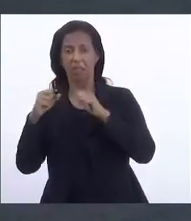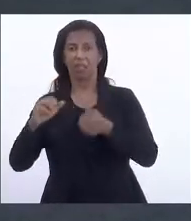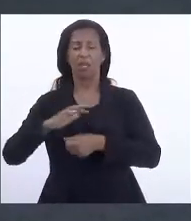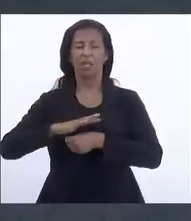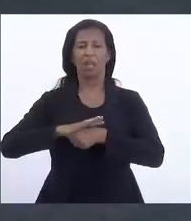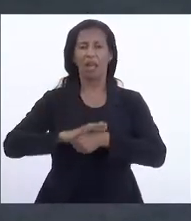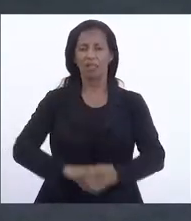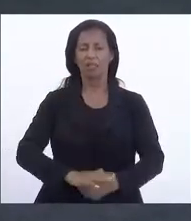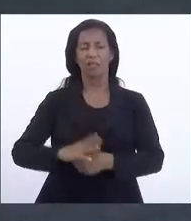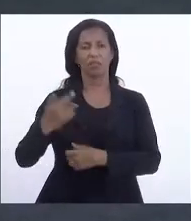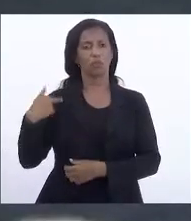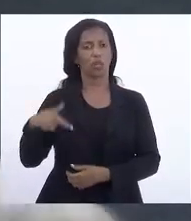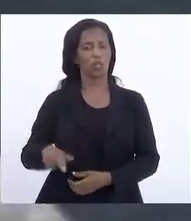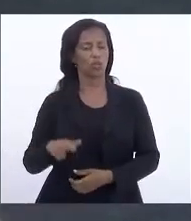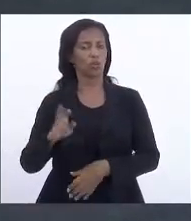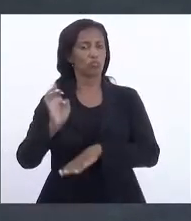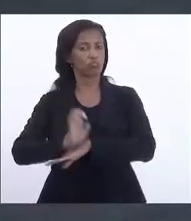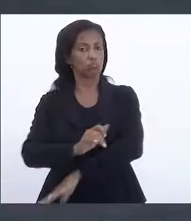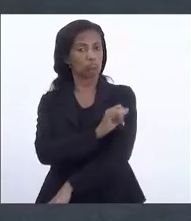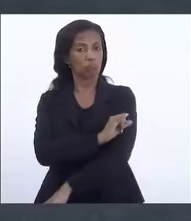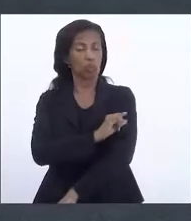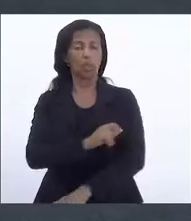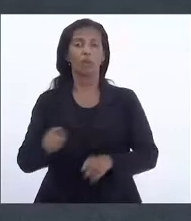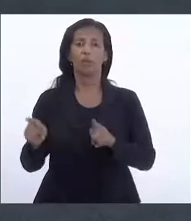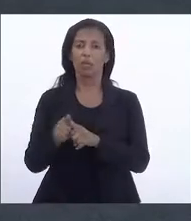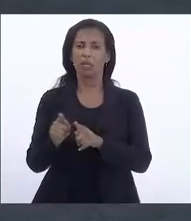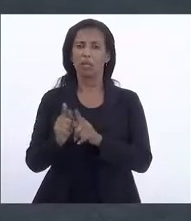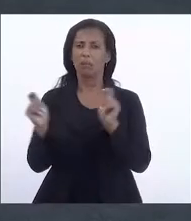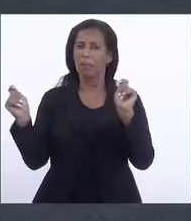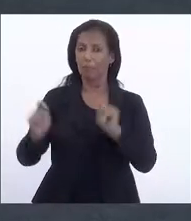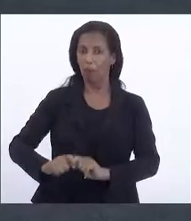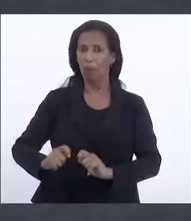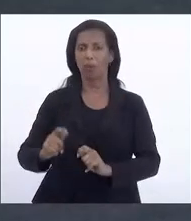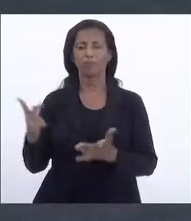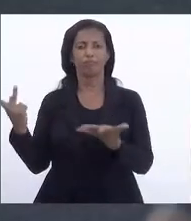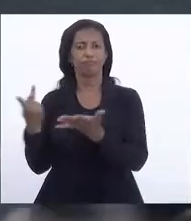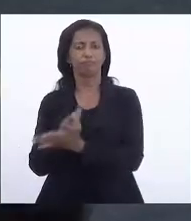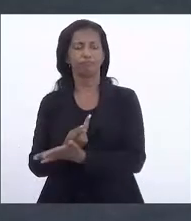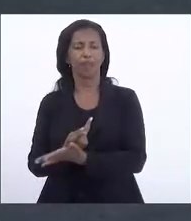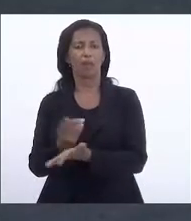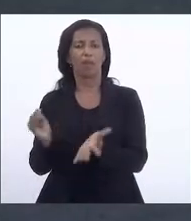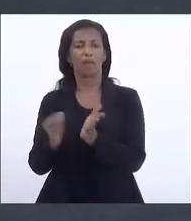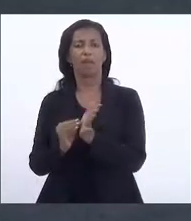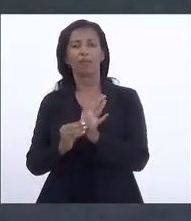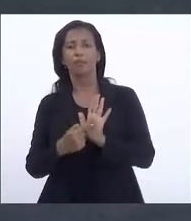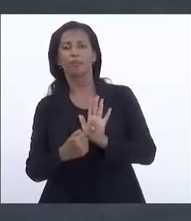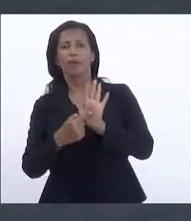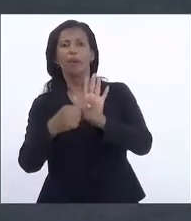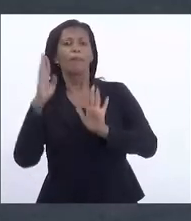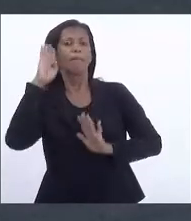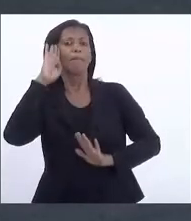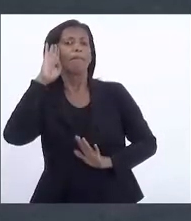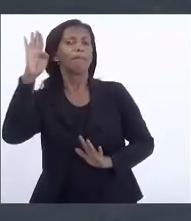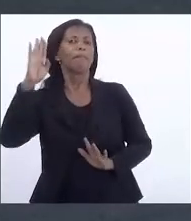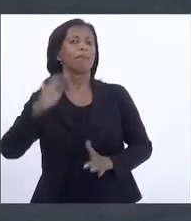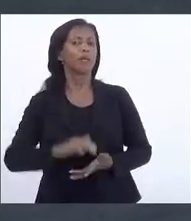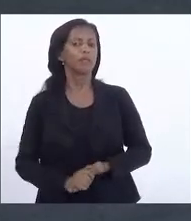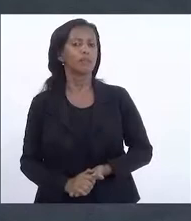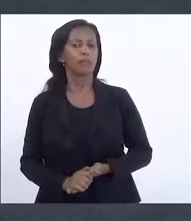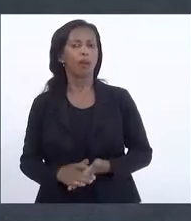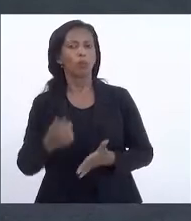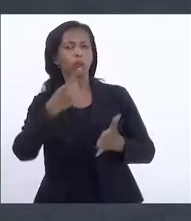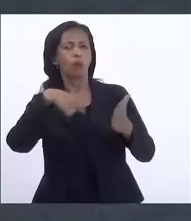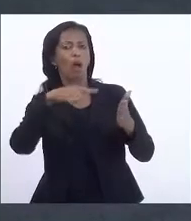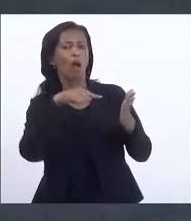racismo de humor religioso no Rio de Janeiro e também podem ser compilados sem a identificação dos principais alvos